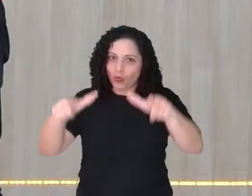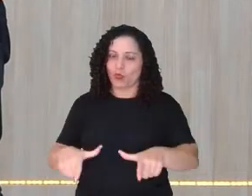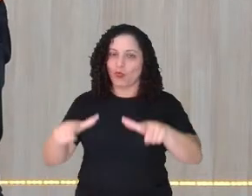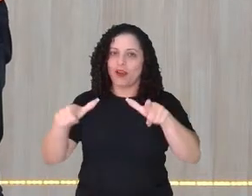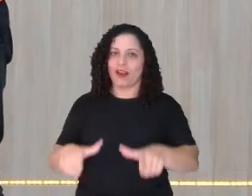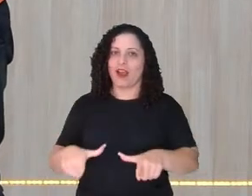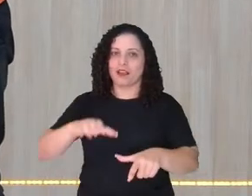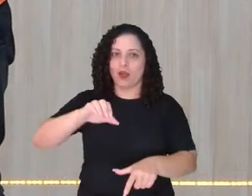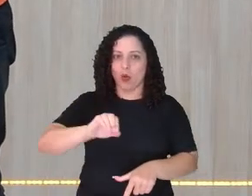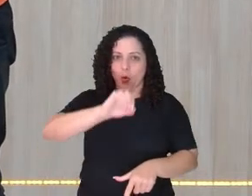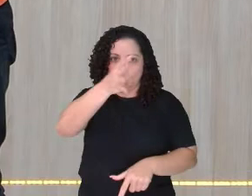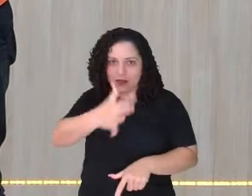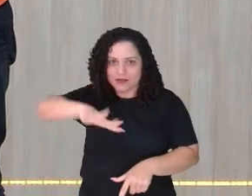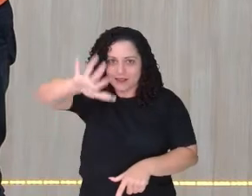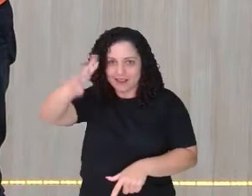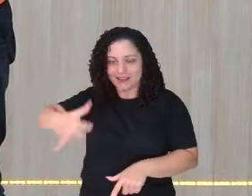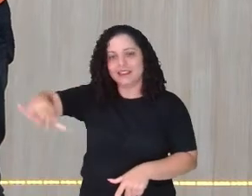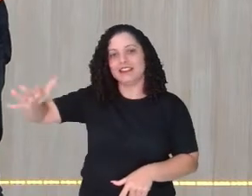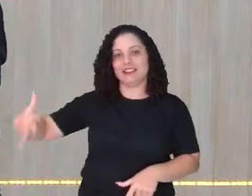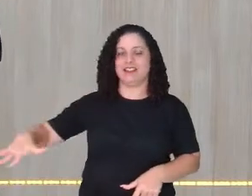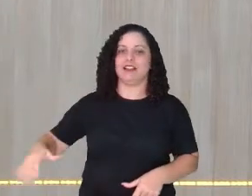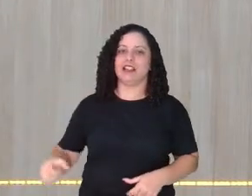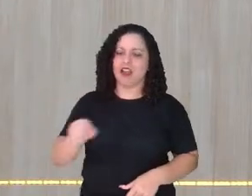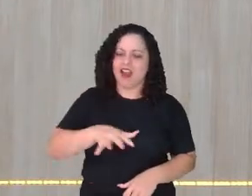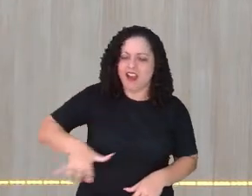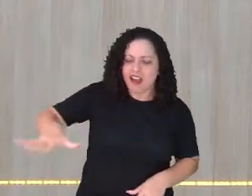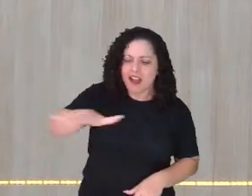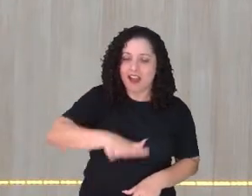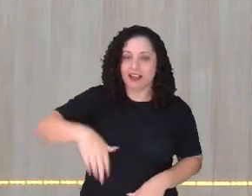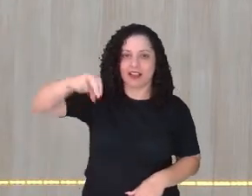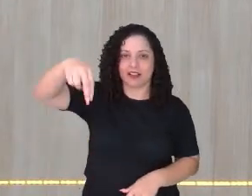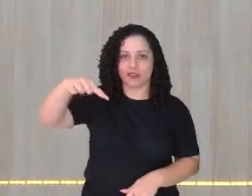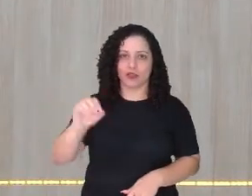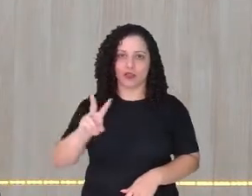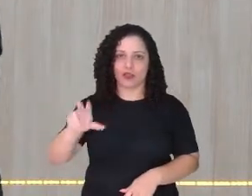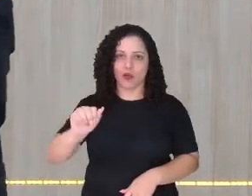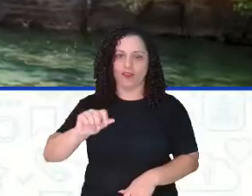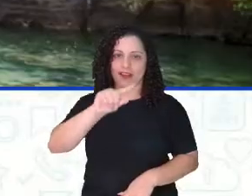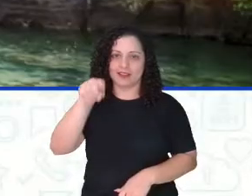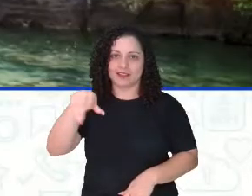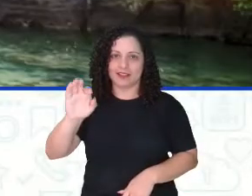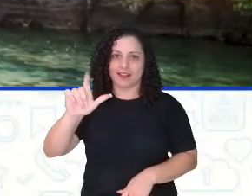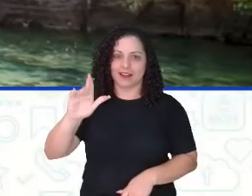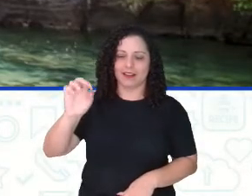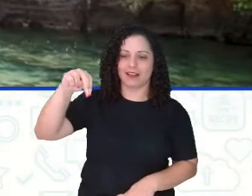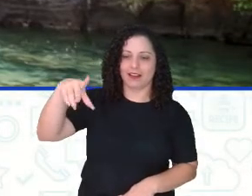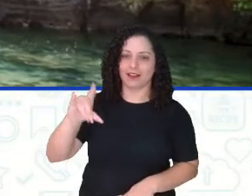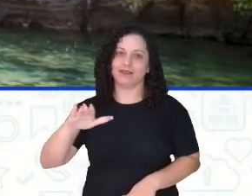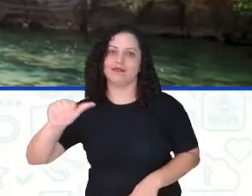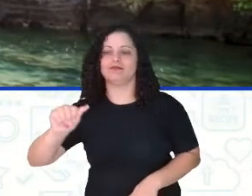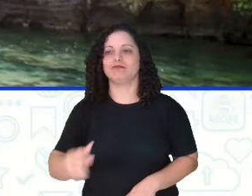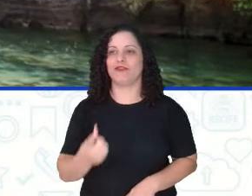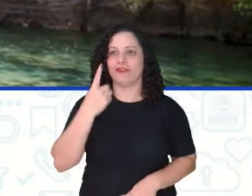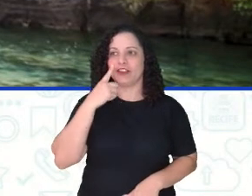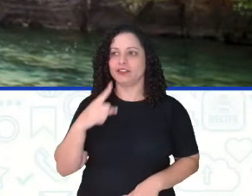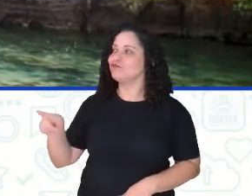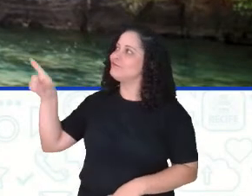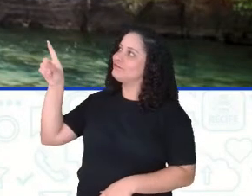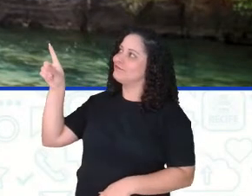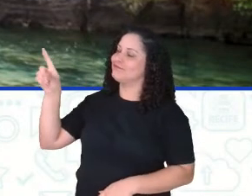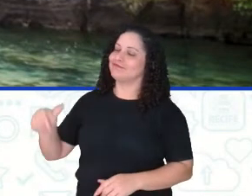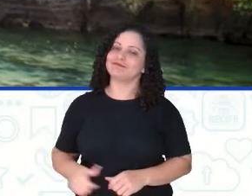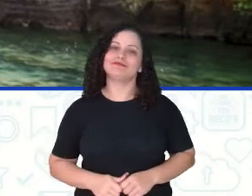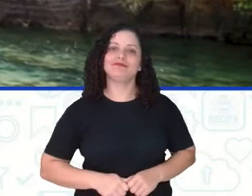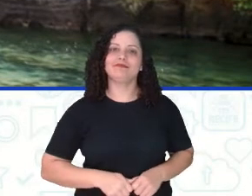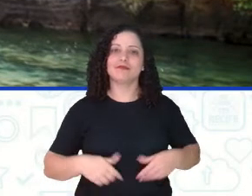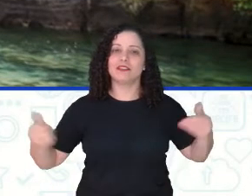a Oceania, né? A Nova Zelândia, aquele setor ali. Então, olha aí na tela para vocês. Vire seu rosto para